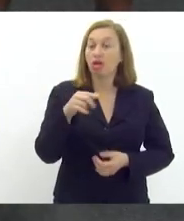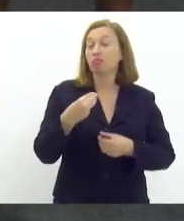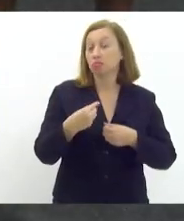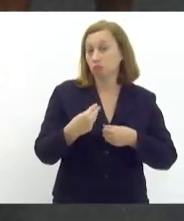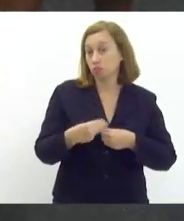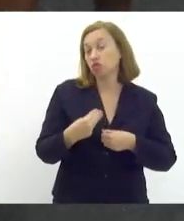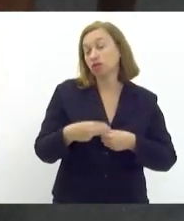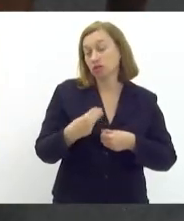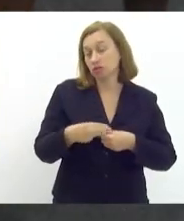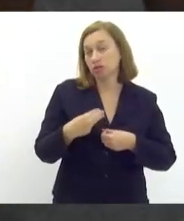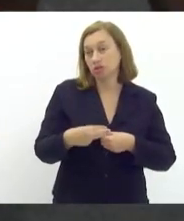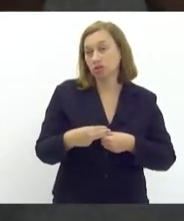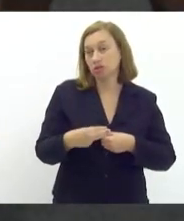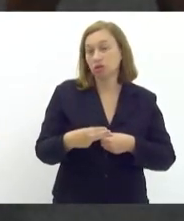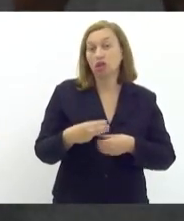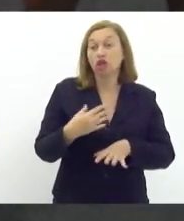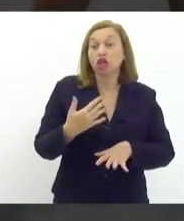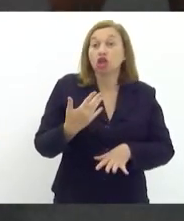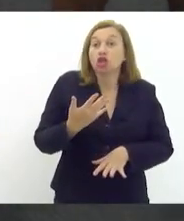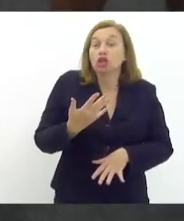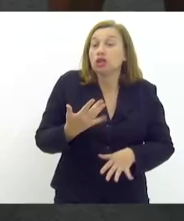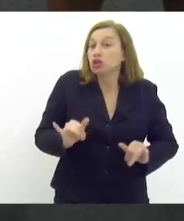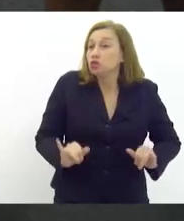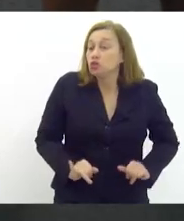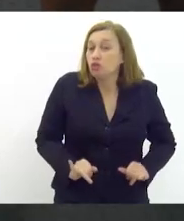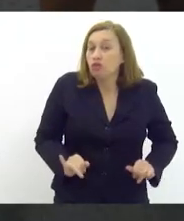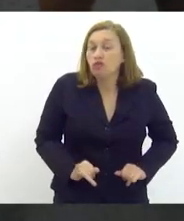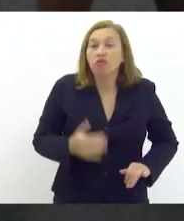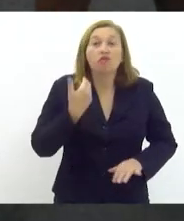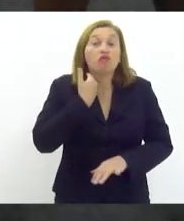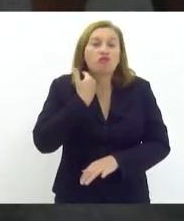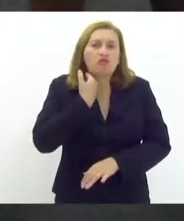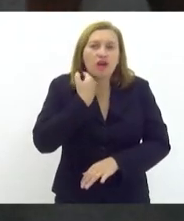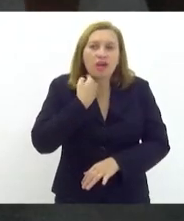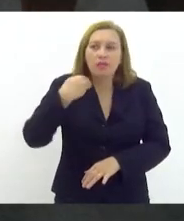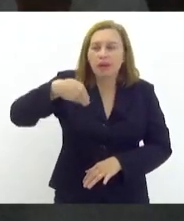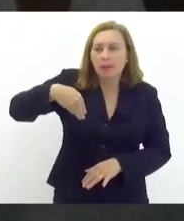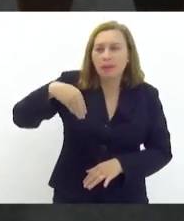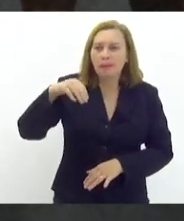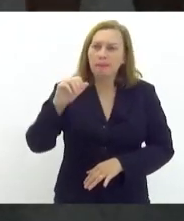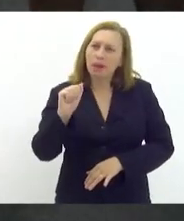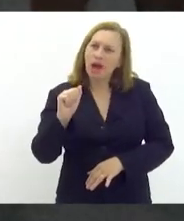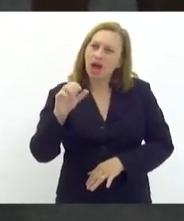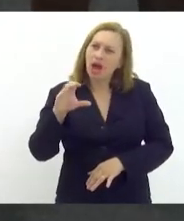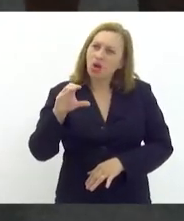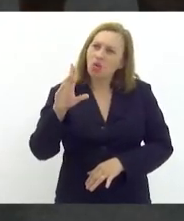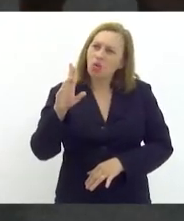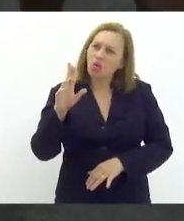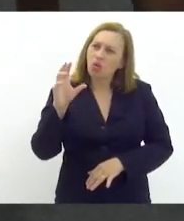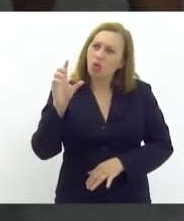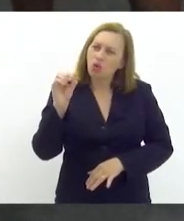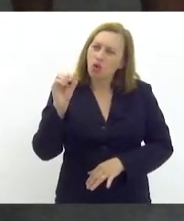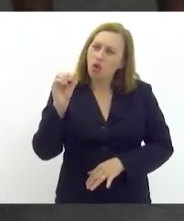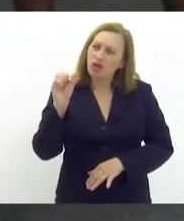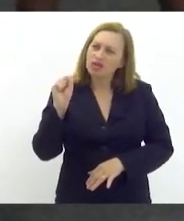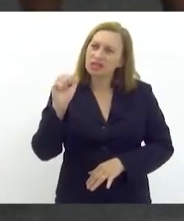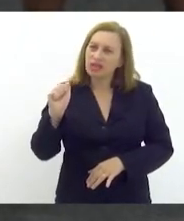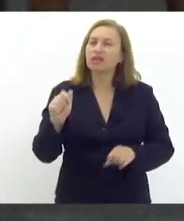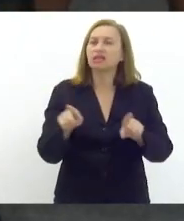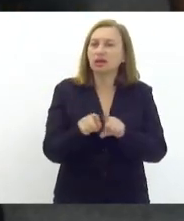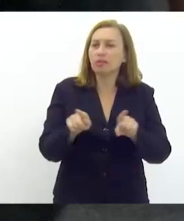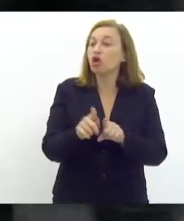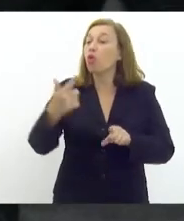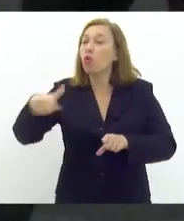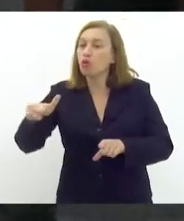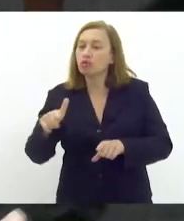recente de febre maculosa e tem registrado o aumento de casos de esporotricose que é